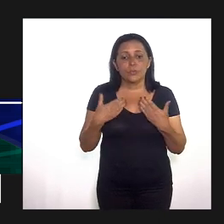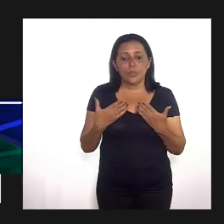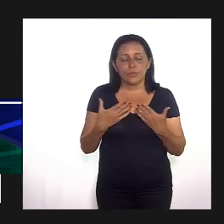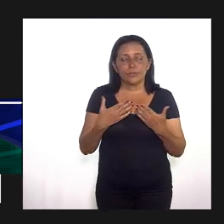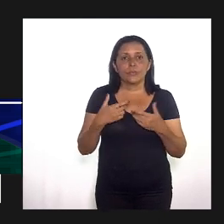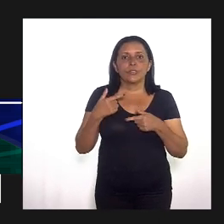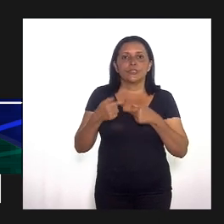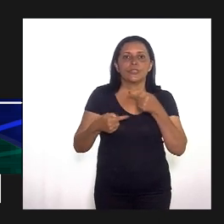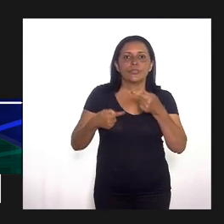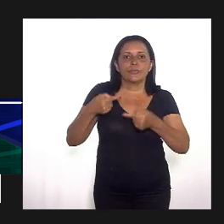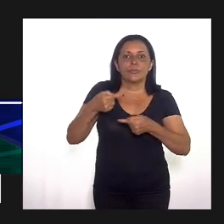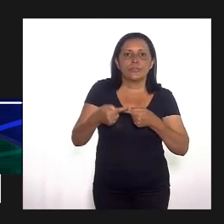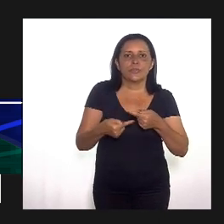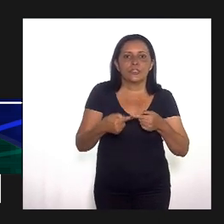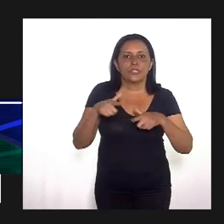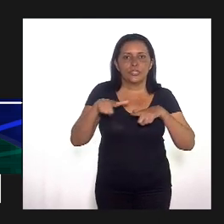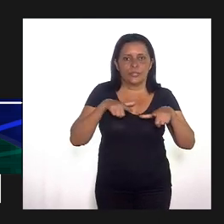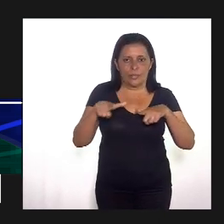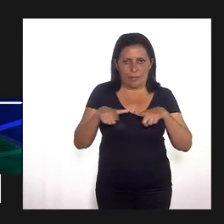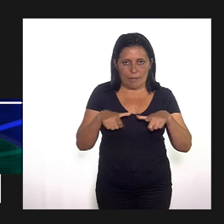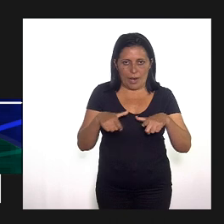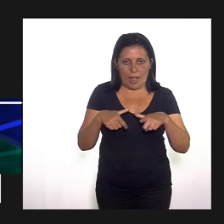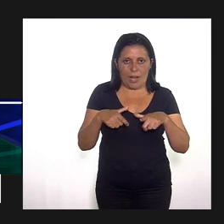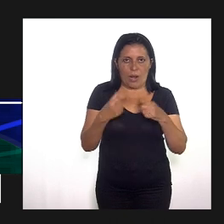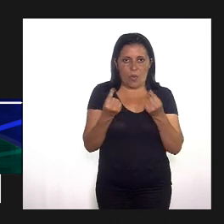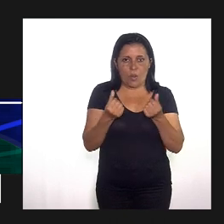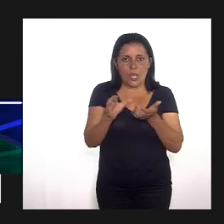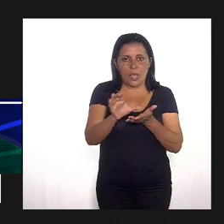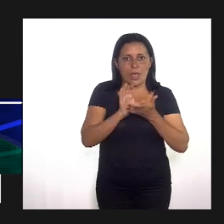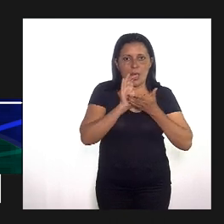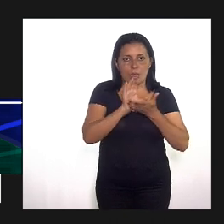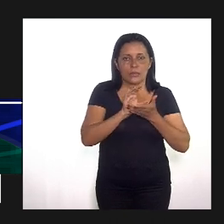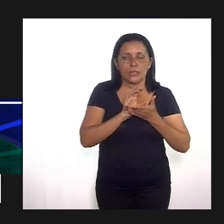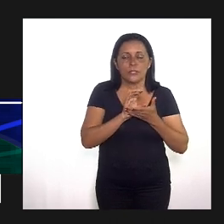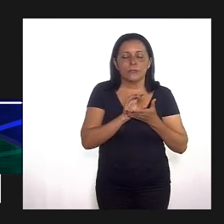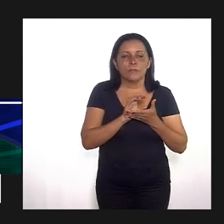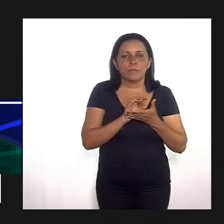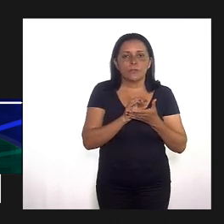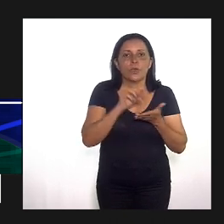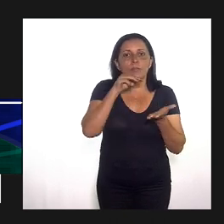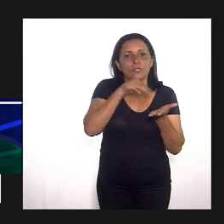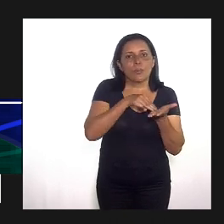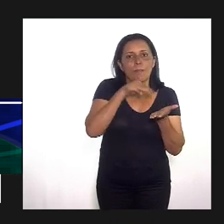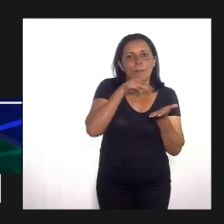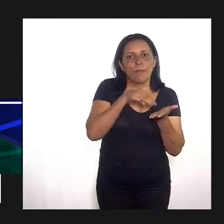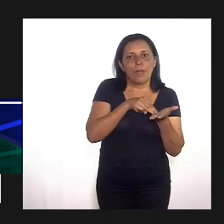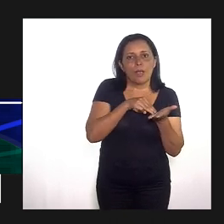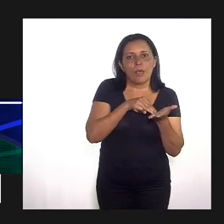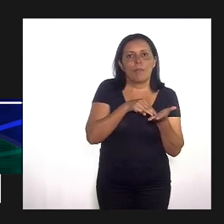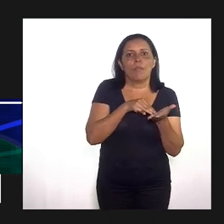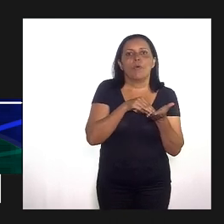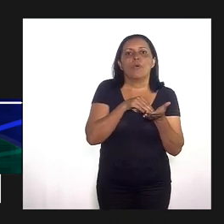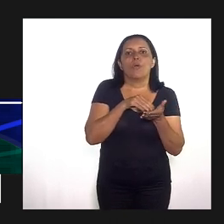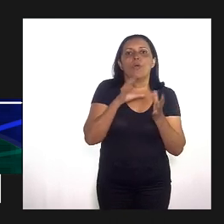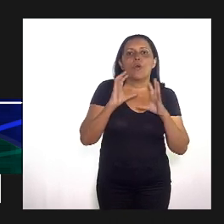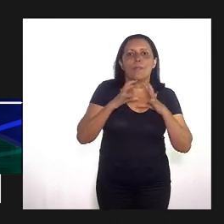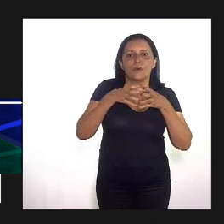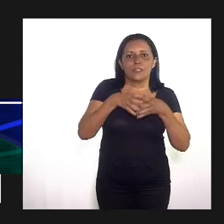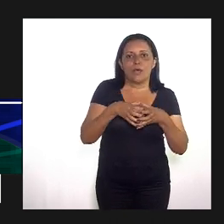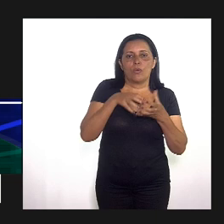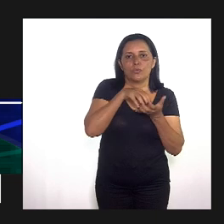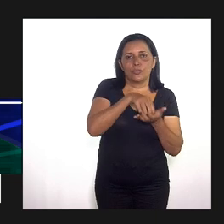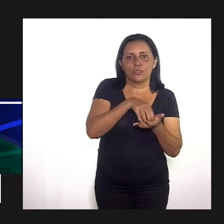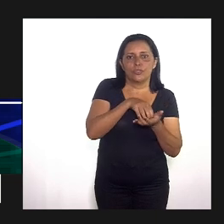geração de trabalho e renda. E uma dessas frentes, inclusive como membro titular da Comissão de Turismo desta